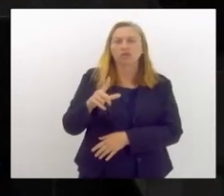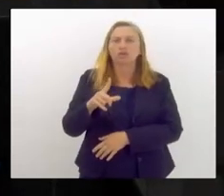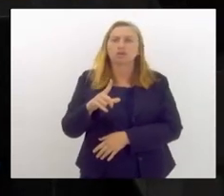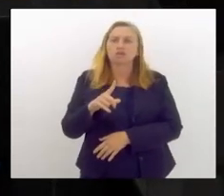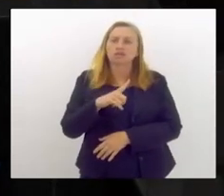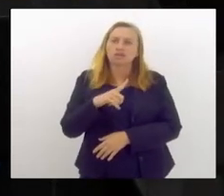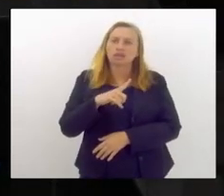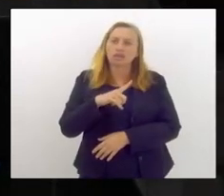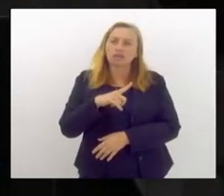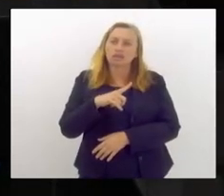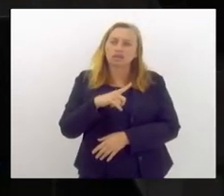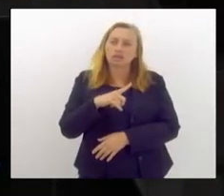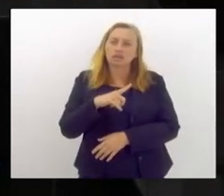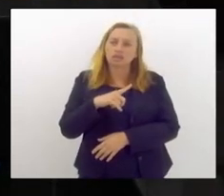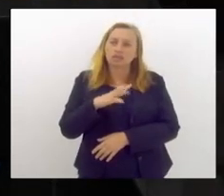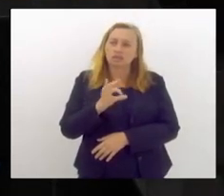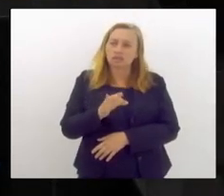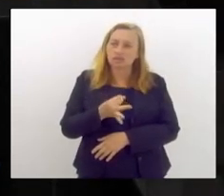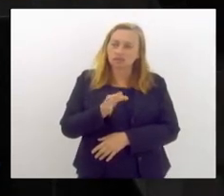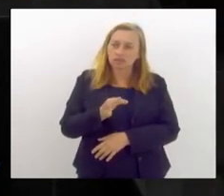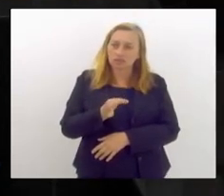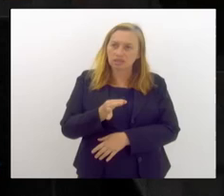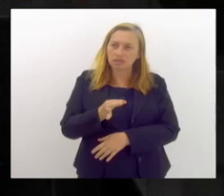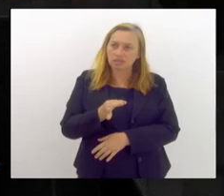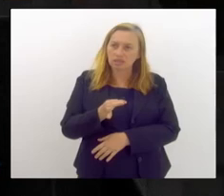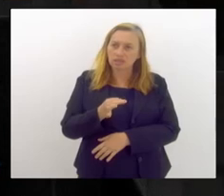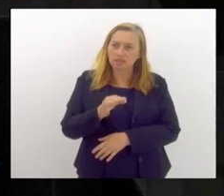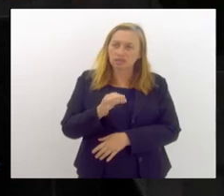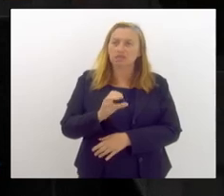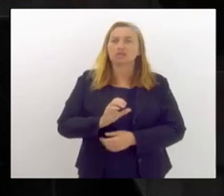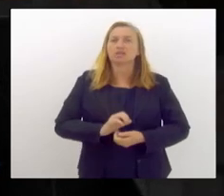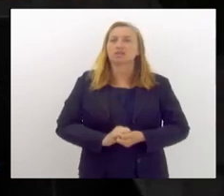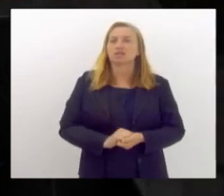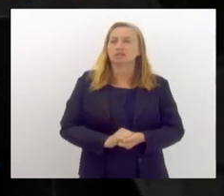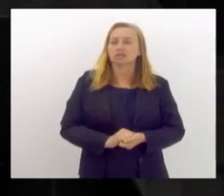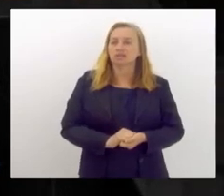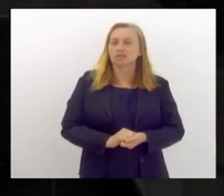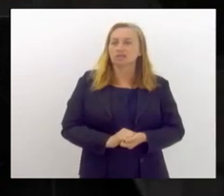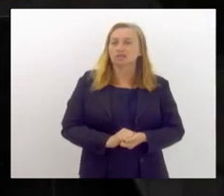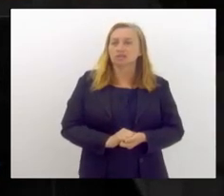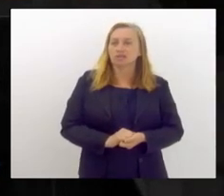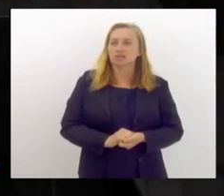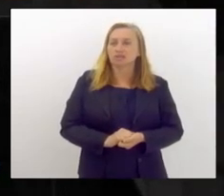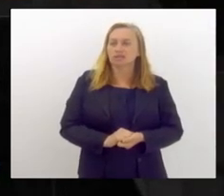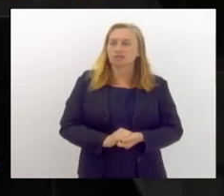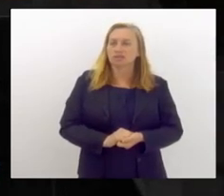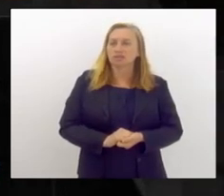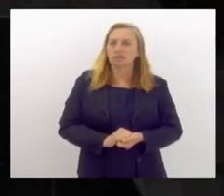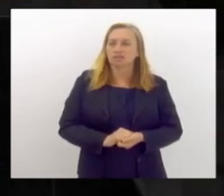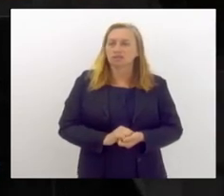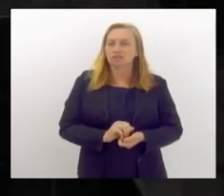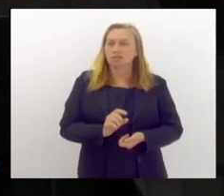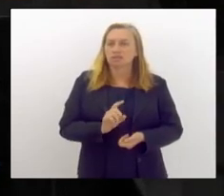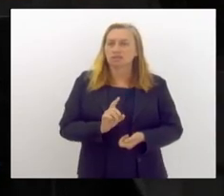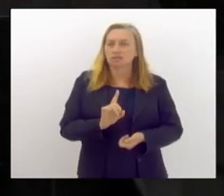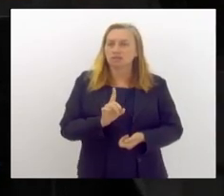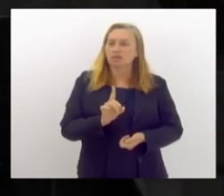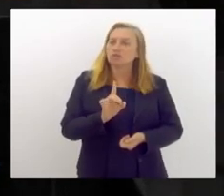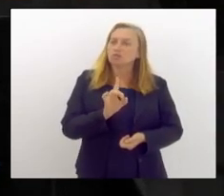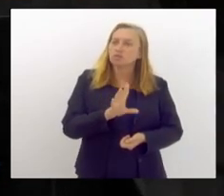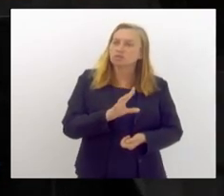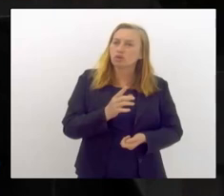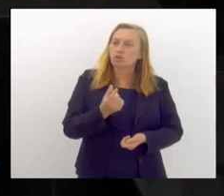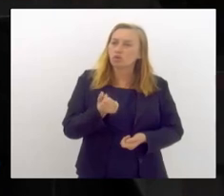êxito no sentido sinérgico, e não somente aumentar o seu